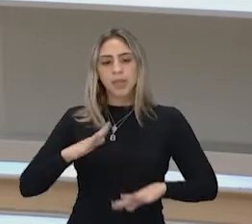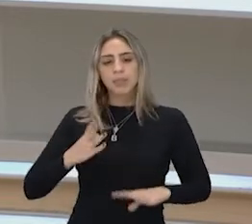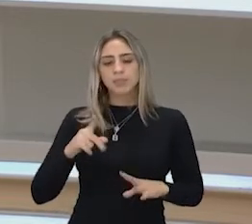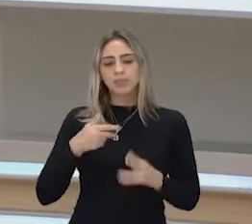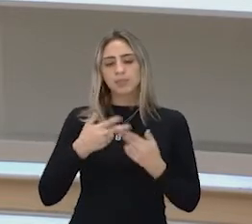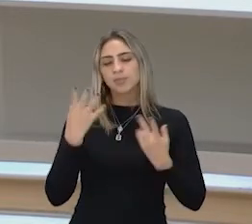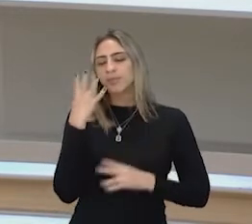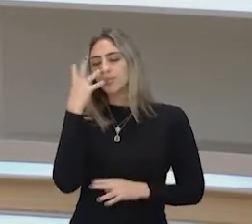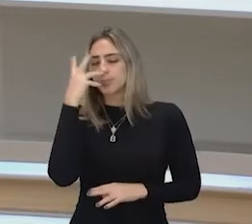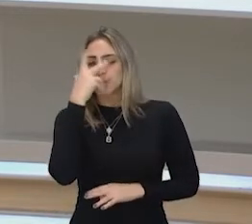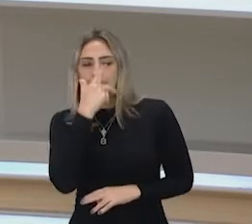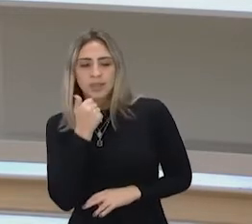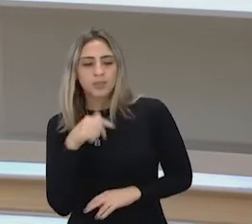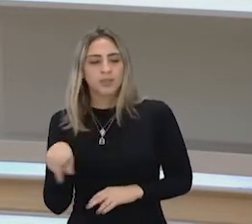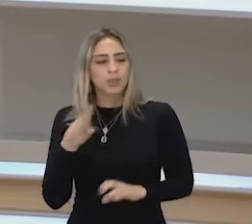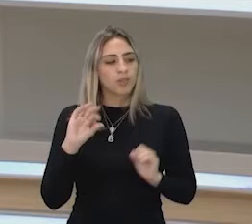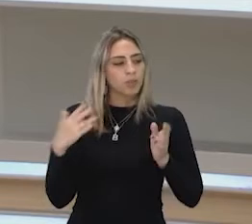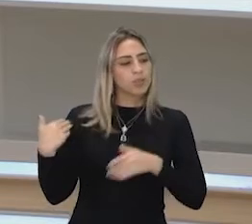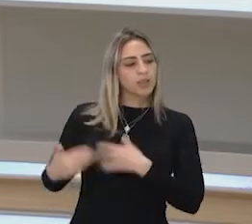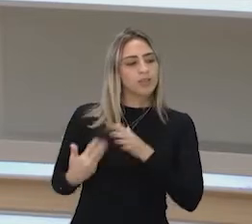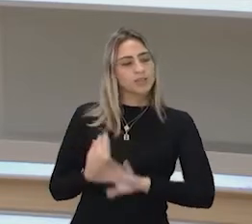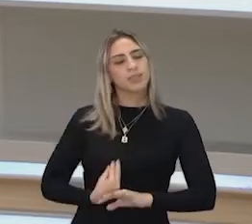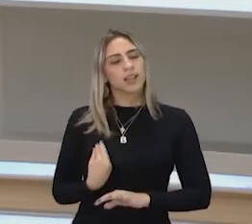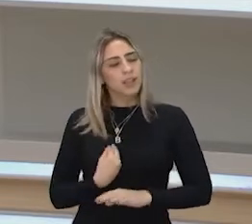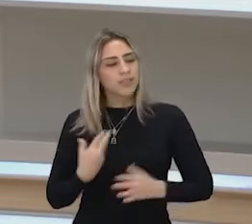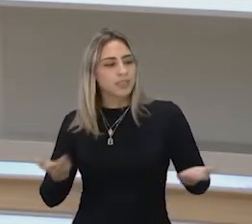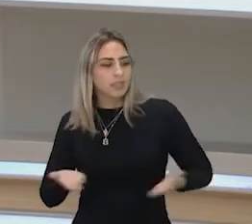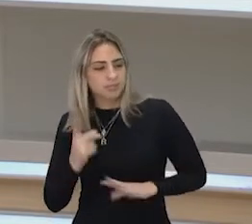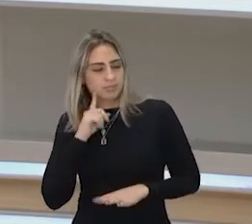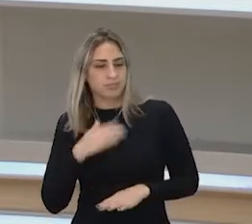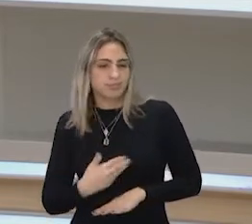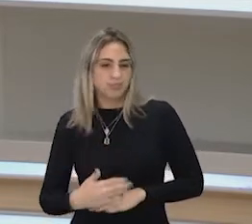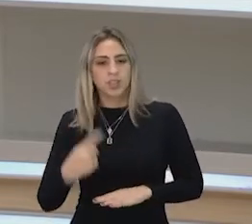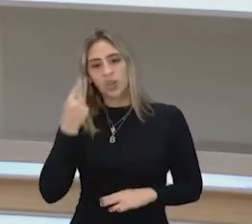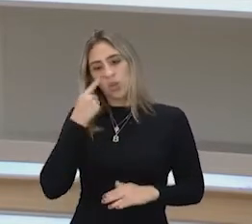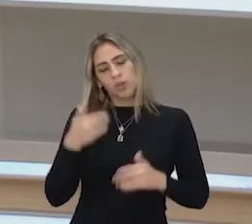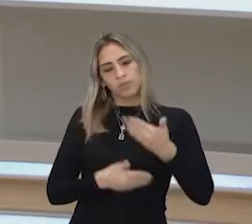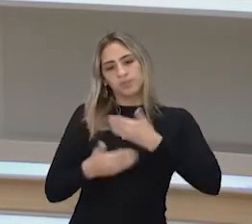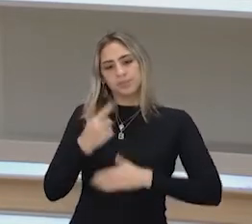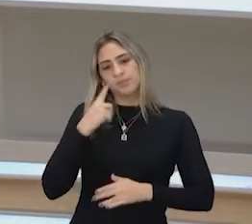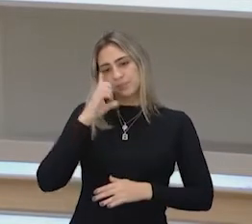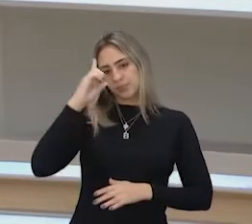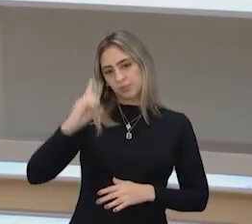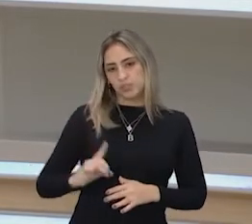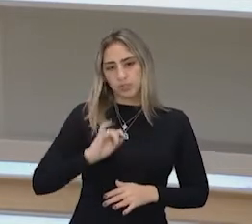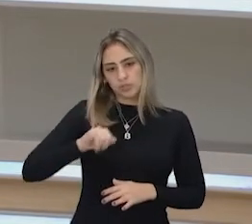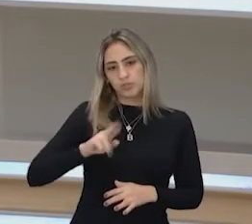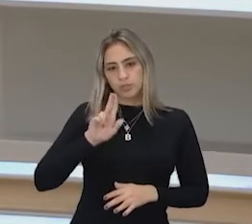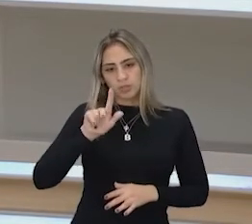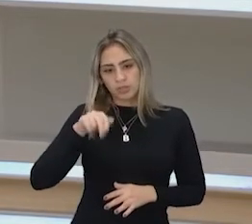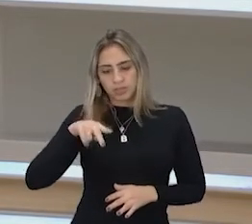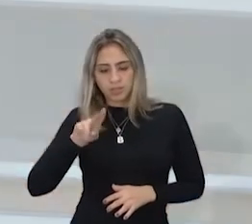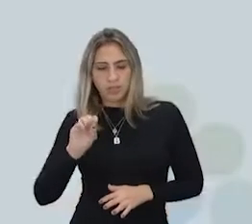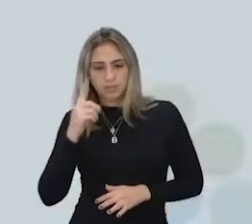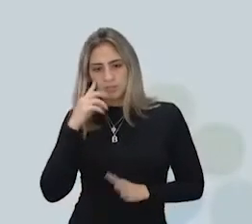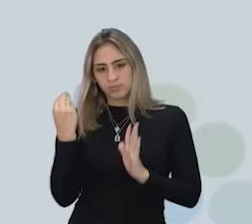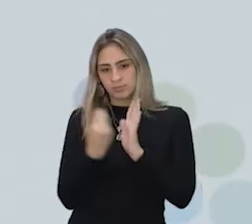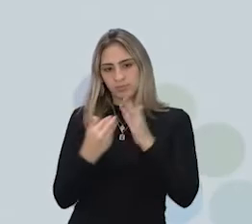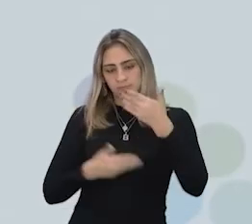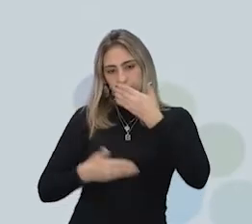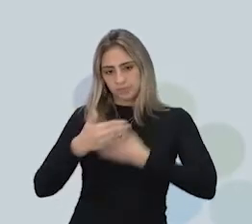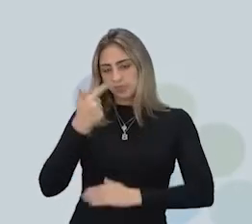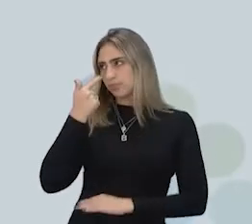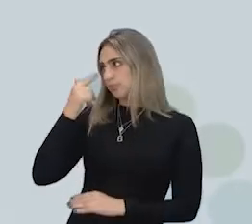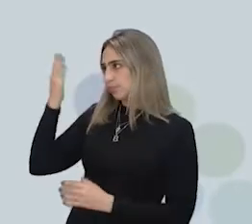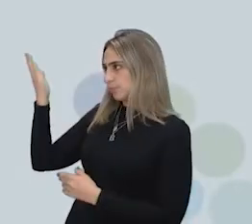muito linda, uma coisa que acontece aí na vida real. Olha aí para nossa telinha, nosso diretor Juliano está colocando o slide de apresentação da